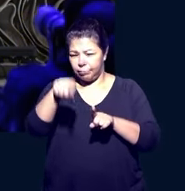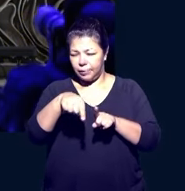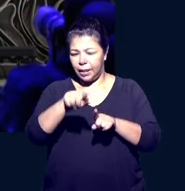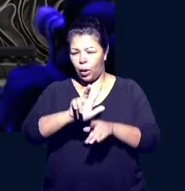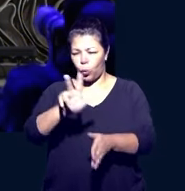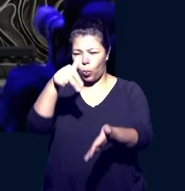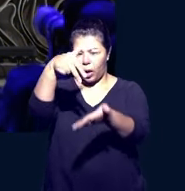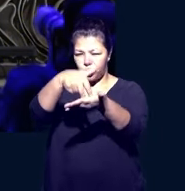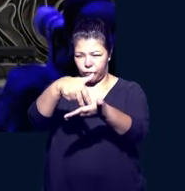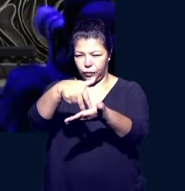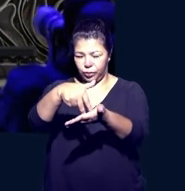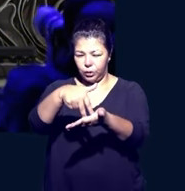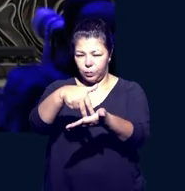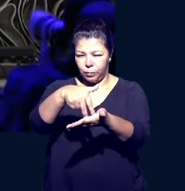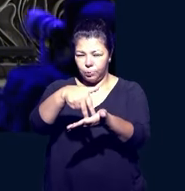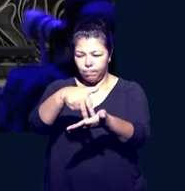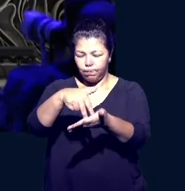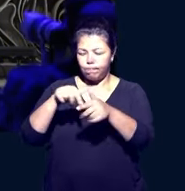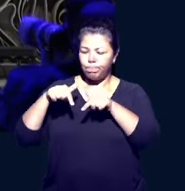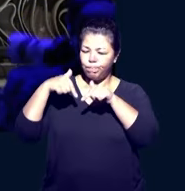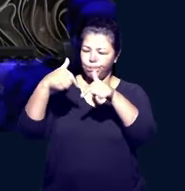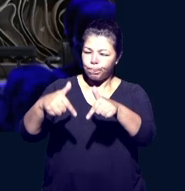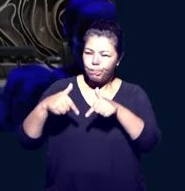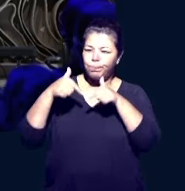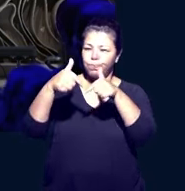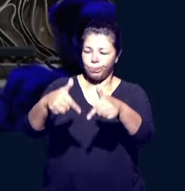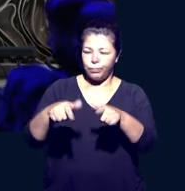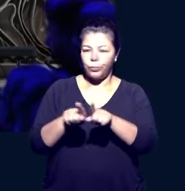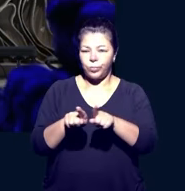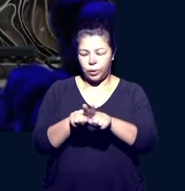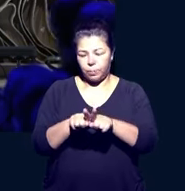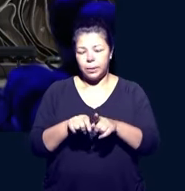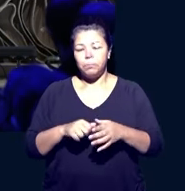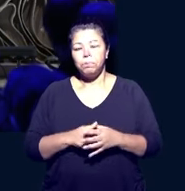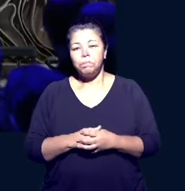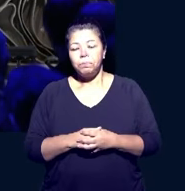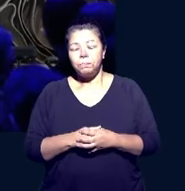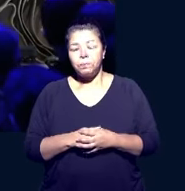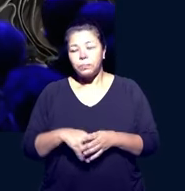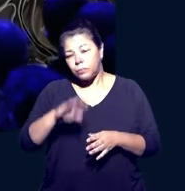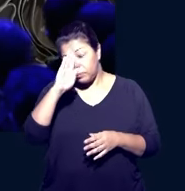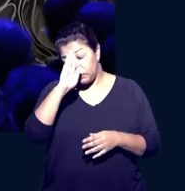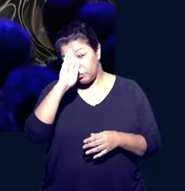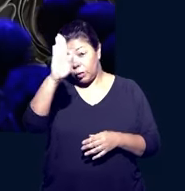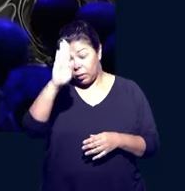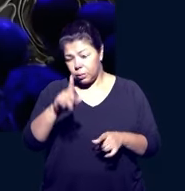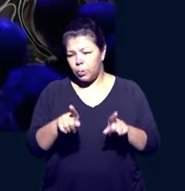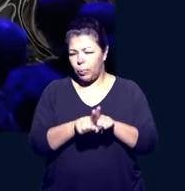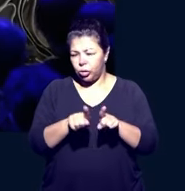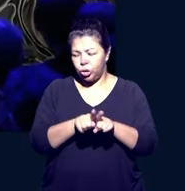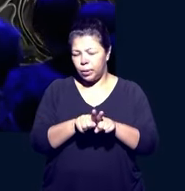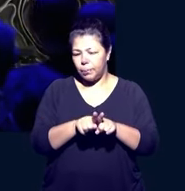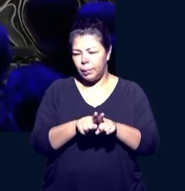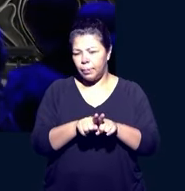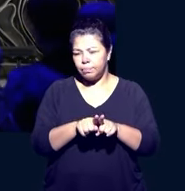Em alguns momentos da história recente do Brasil o judiciário eh principalmente nas suas esferas inferiores